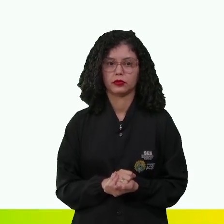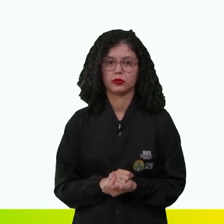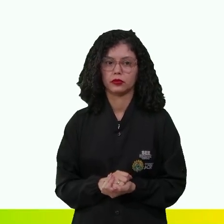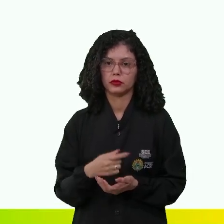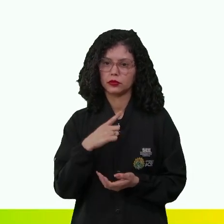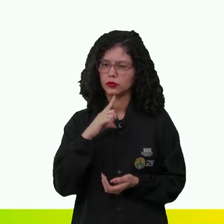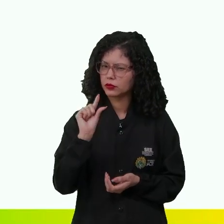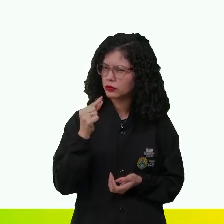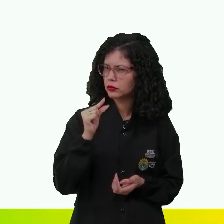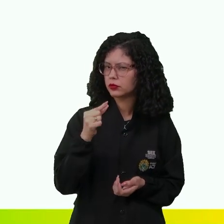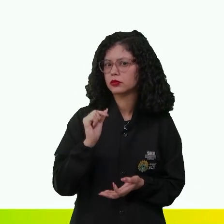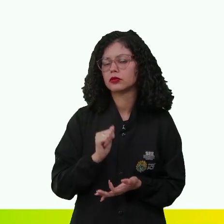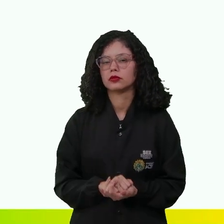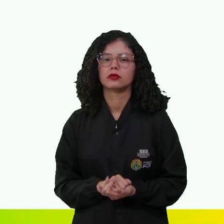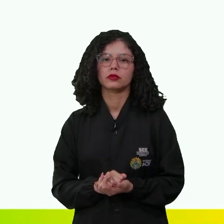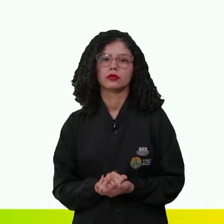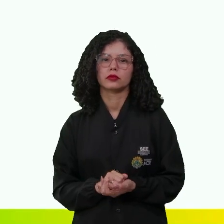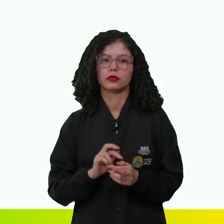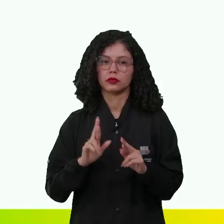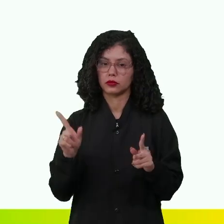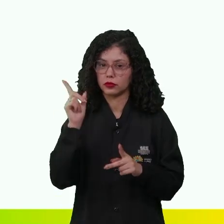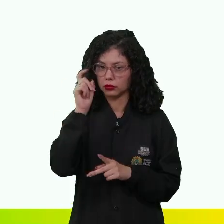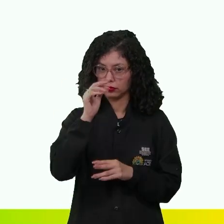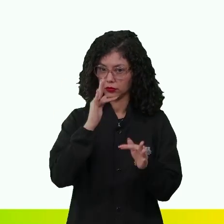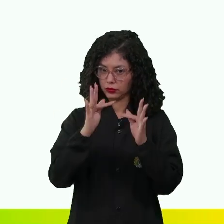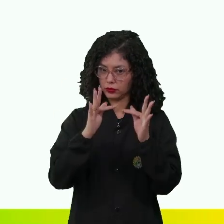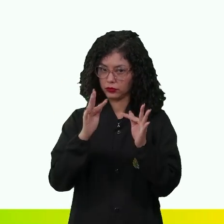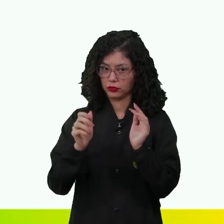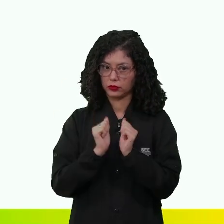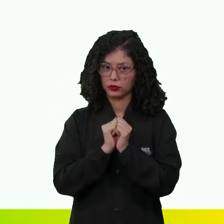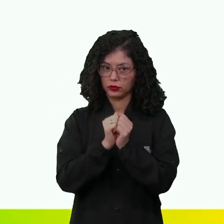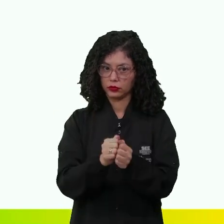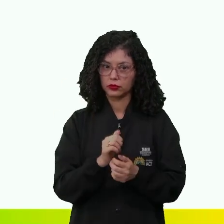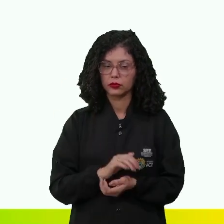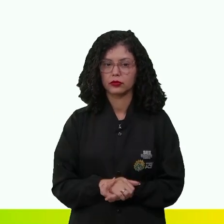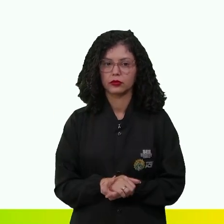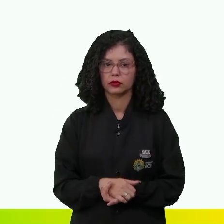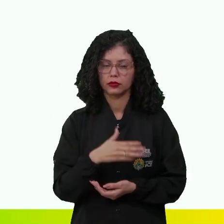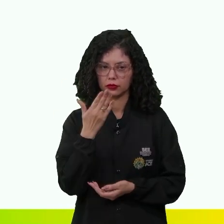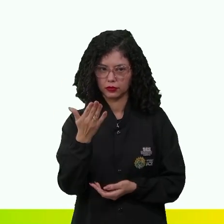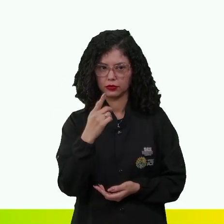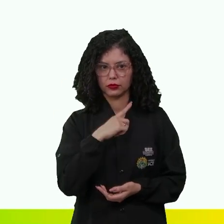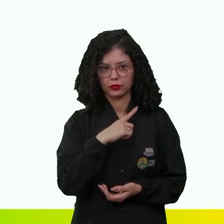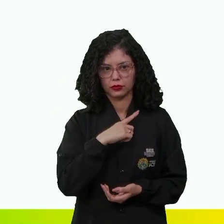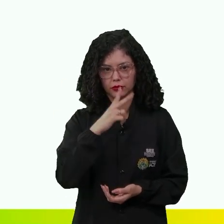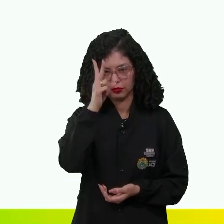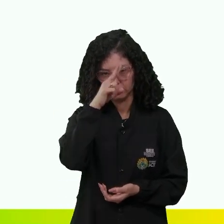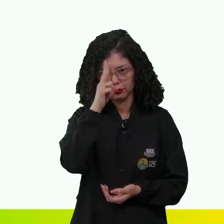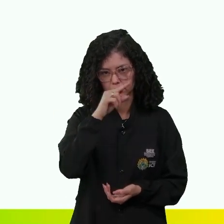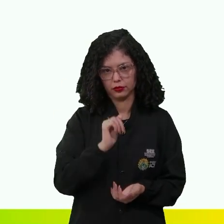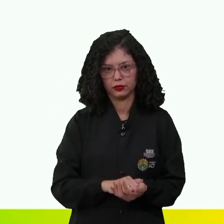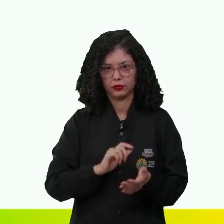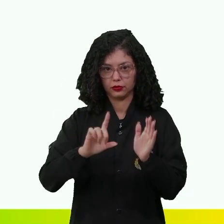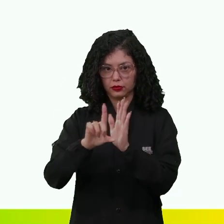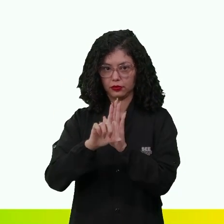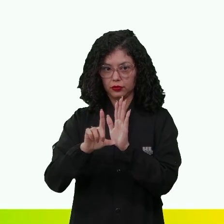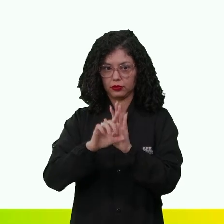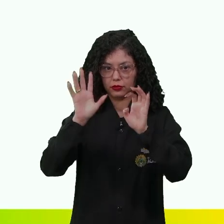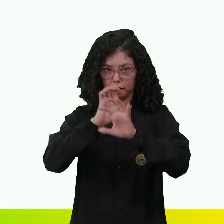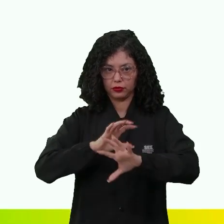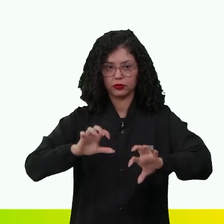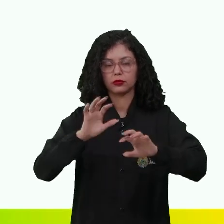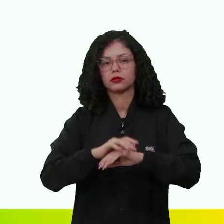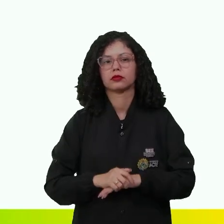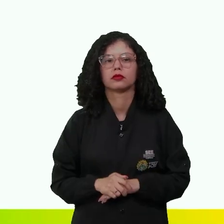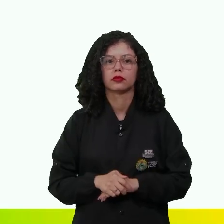tem um pouquinho de física para você lembrar sobre lei dos gases. Diz